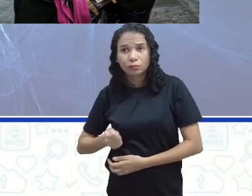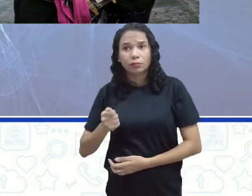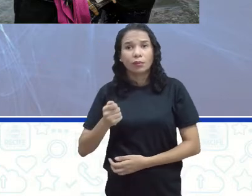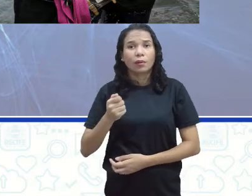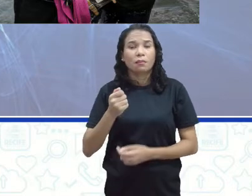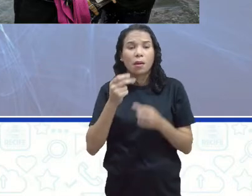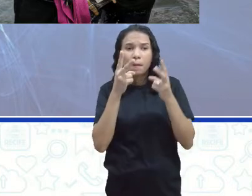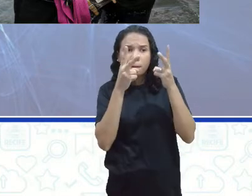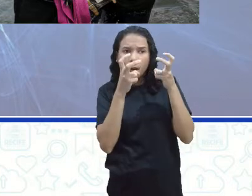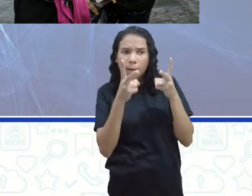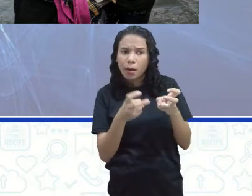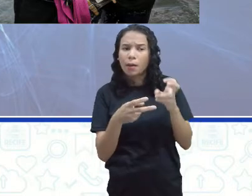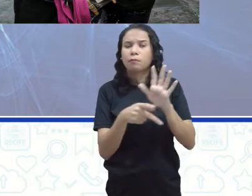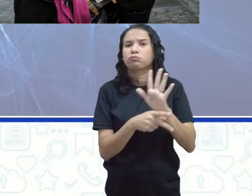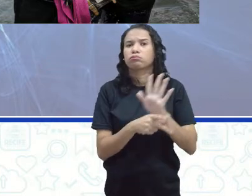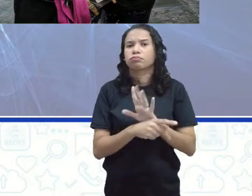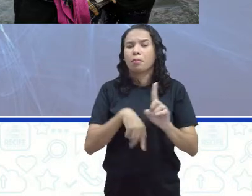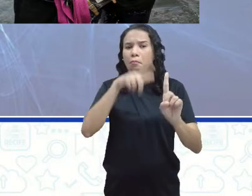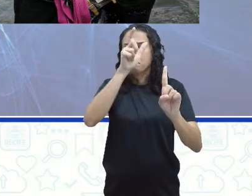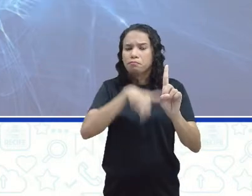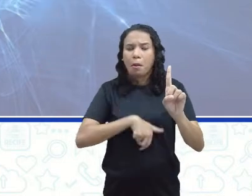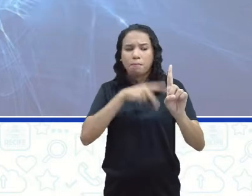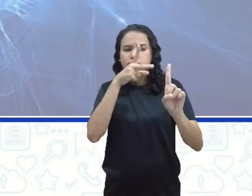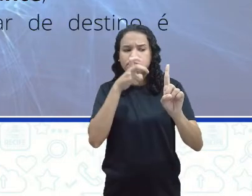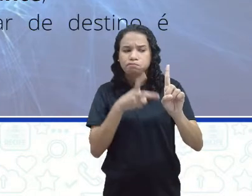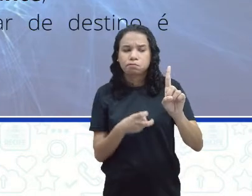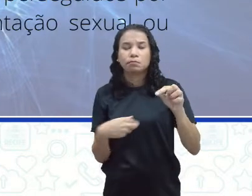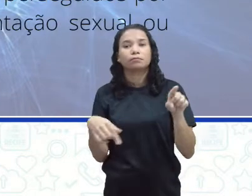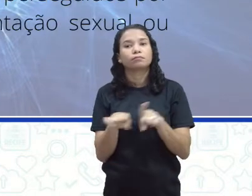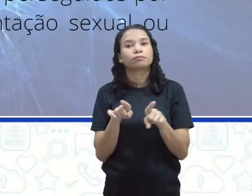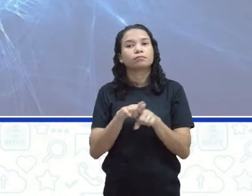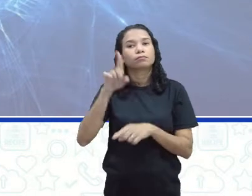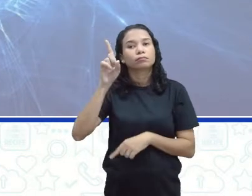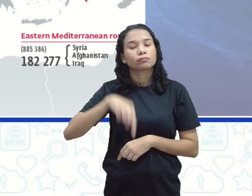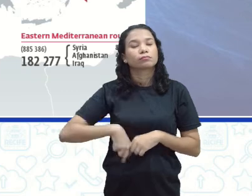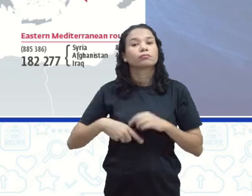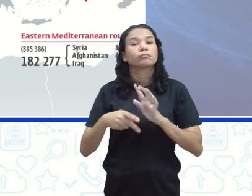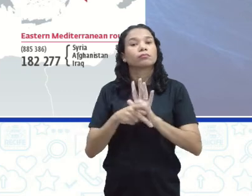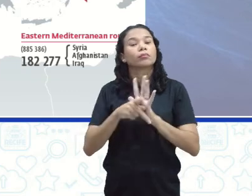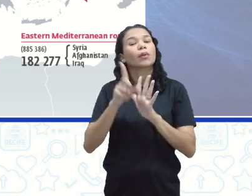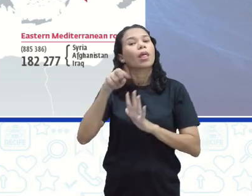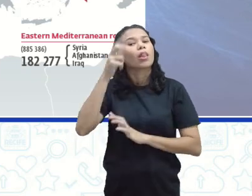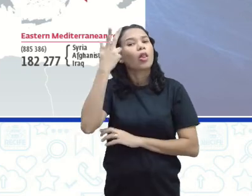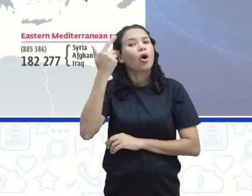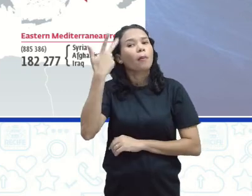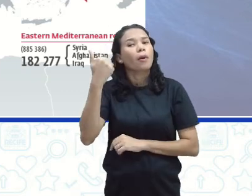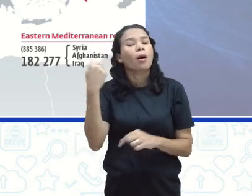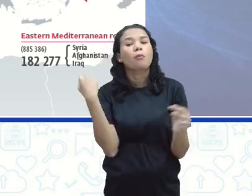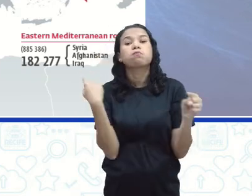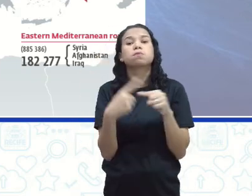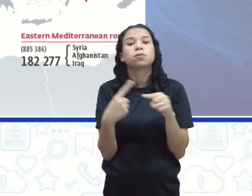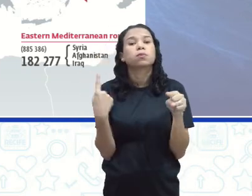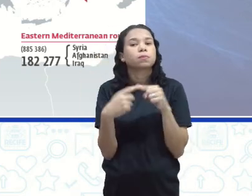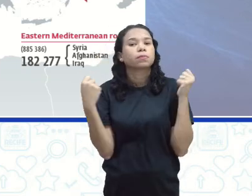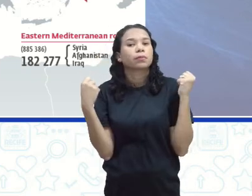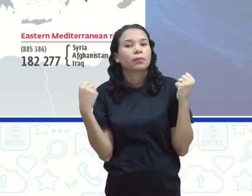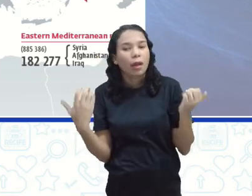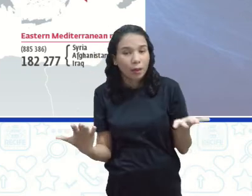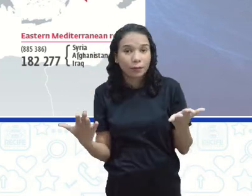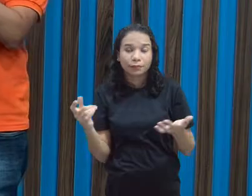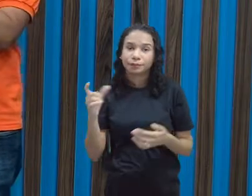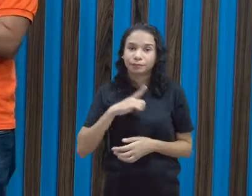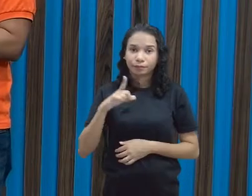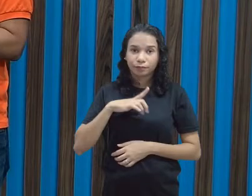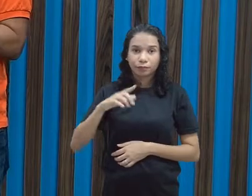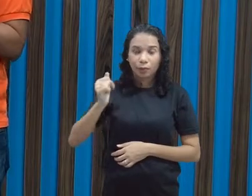pelo fenótipo das pessoas, tá? E que é uma migração muito comum, pessoal. Por quê? Porque quando